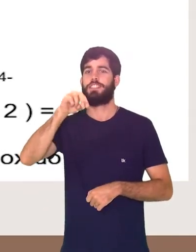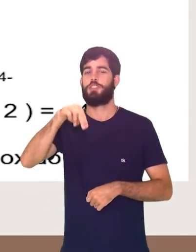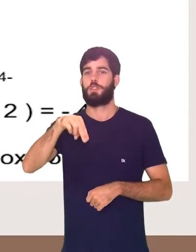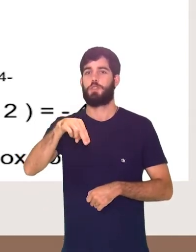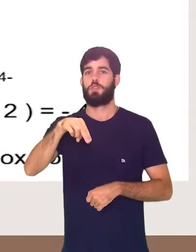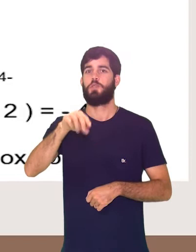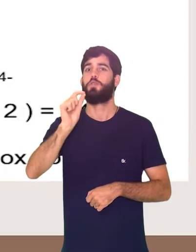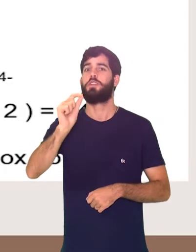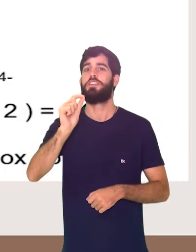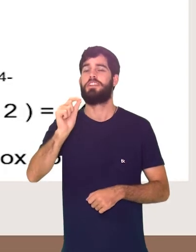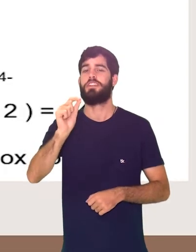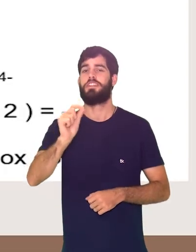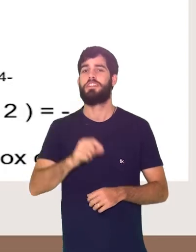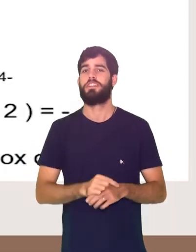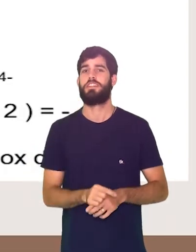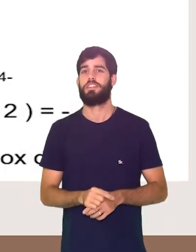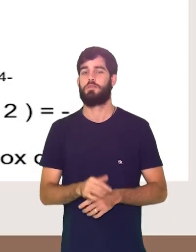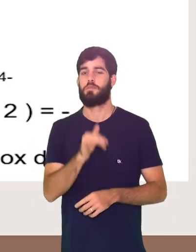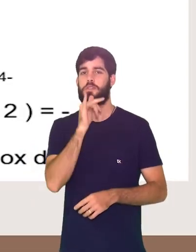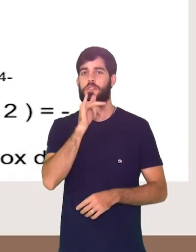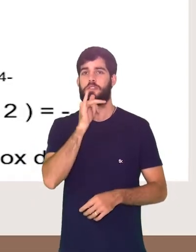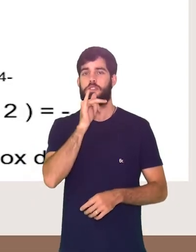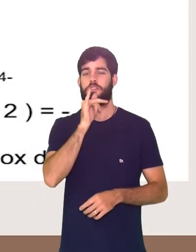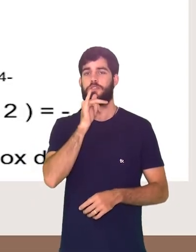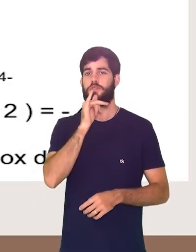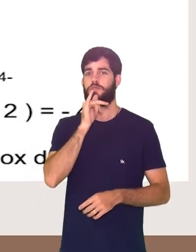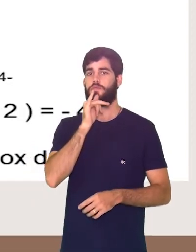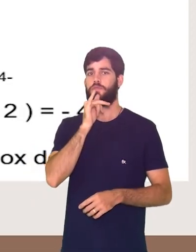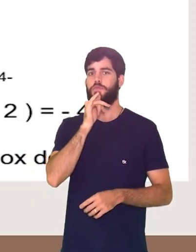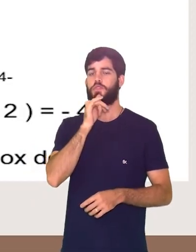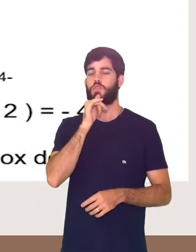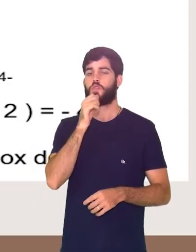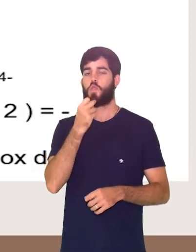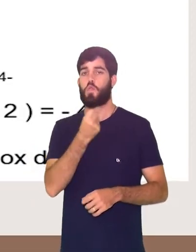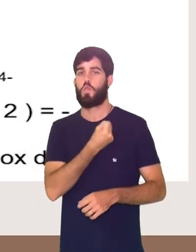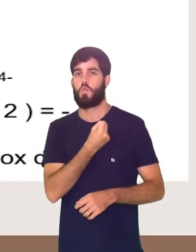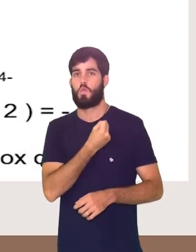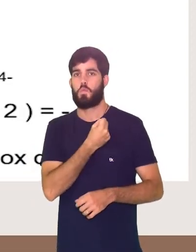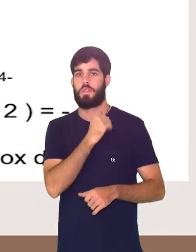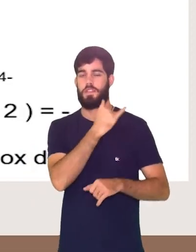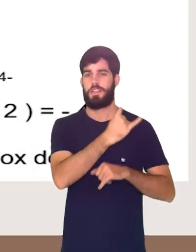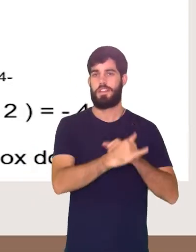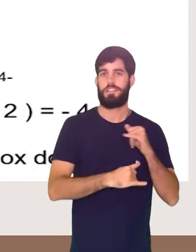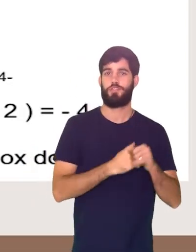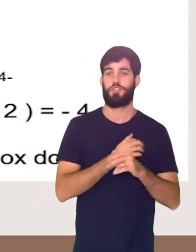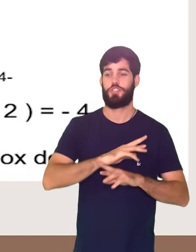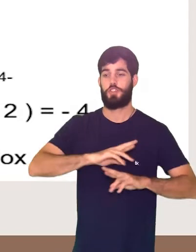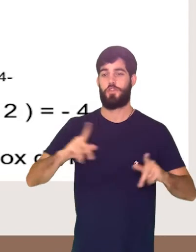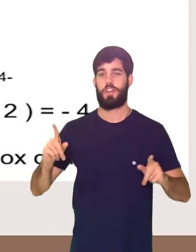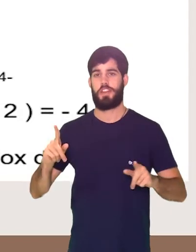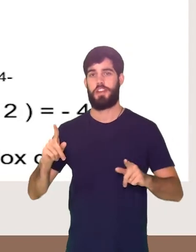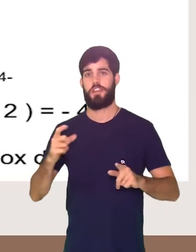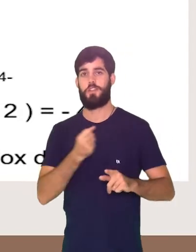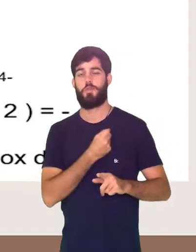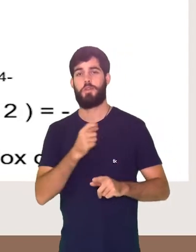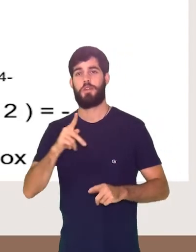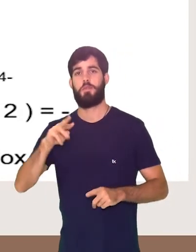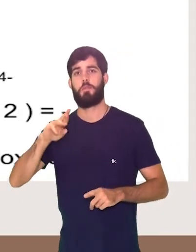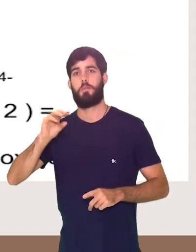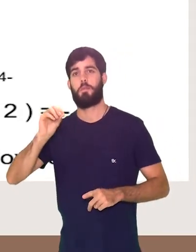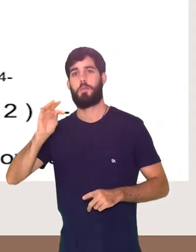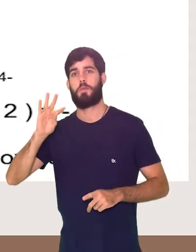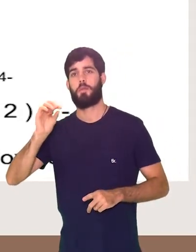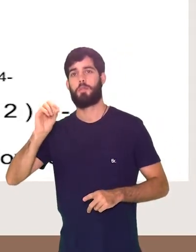íon é quando o número de prótons é diferente do número de elétrons. É um íon negativo, olha o -4 lá. E aí a